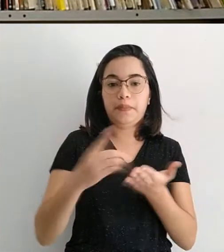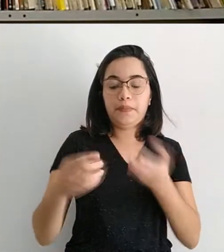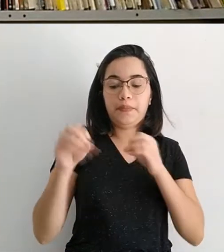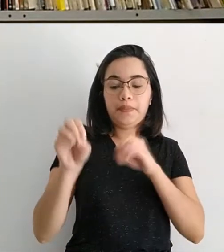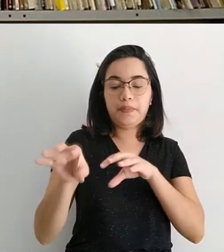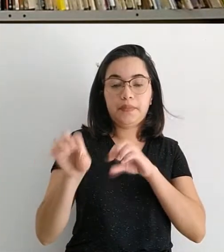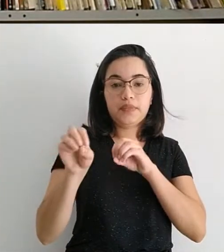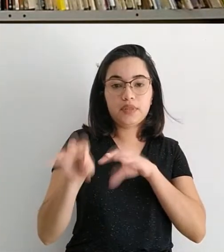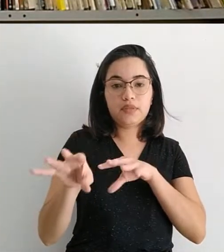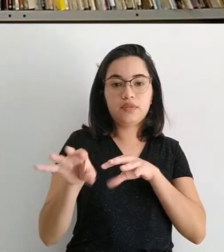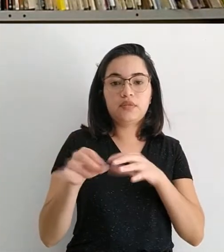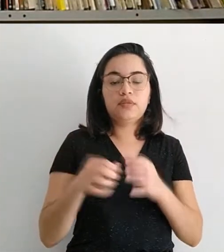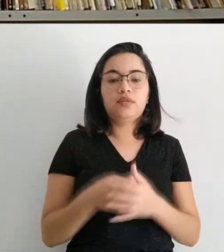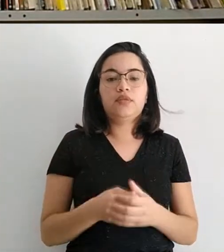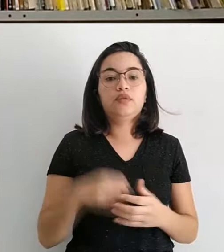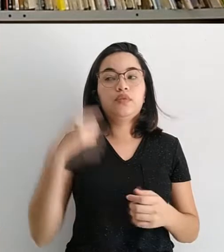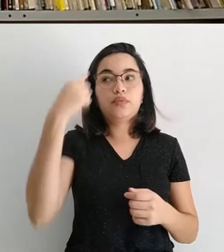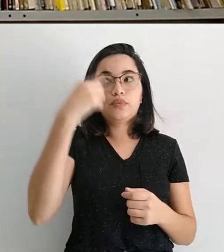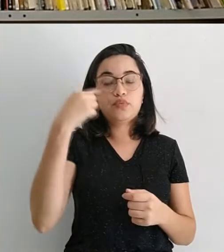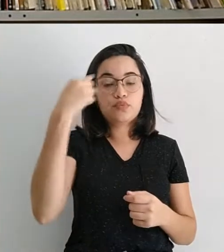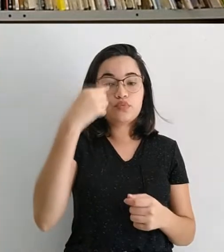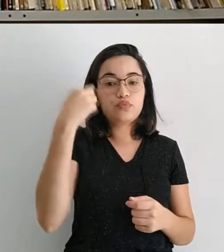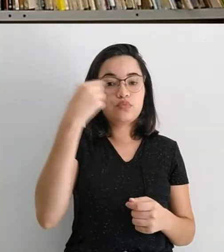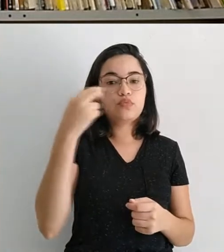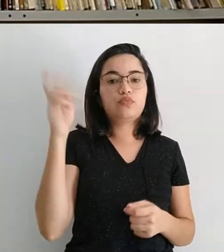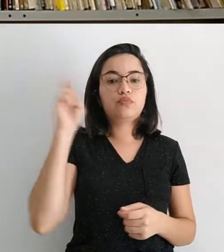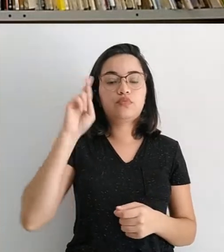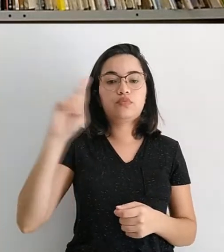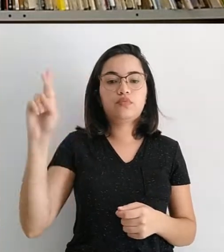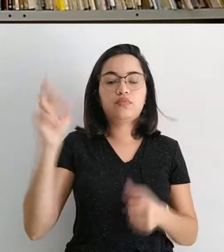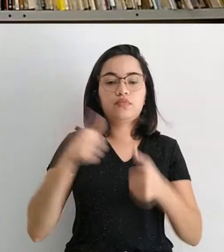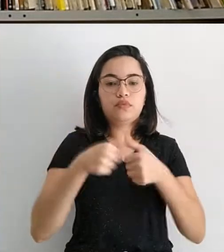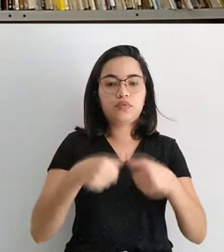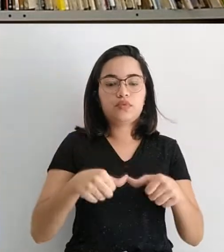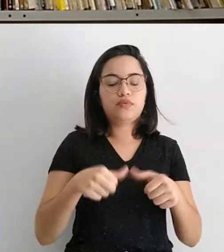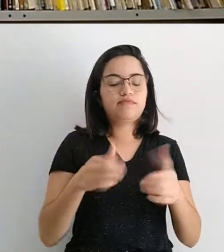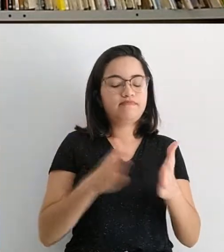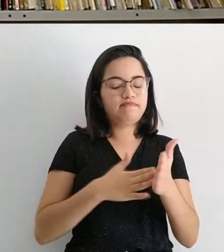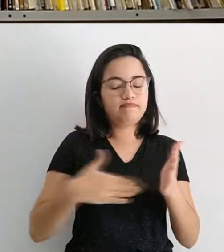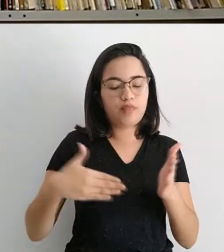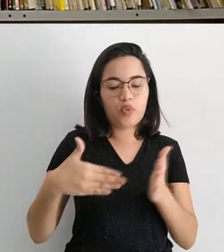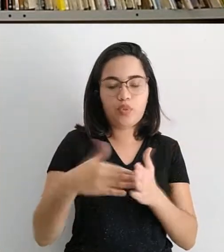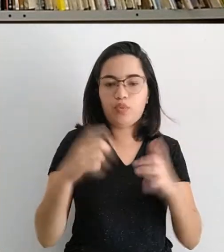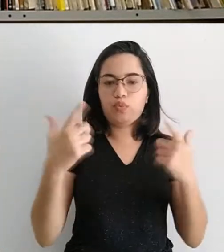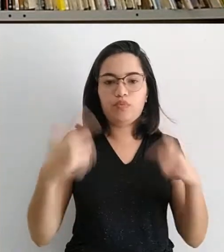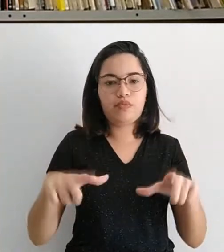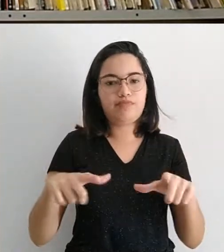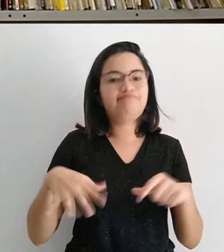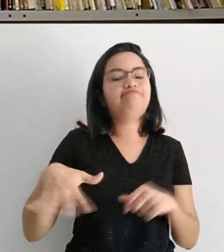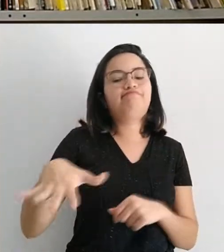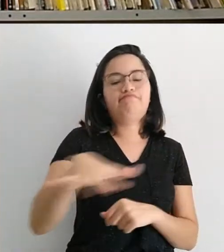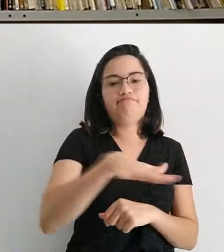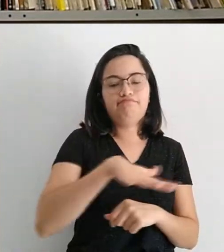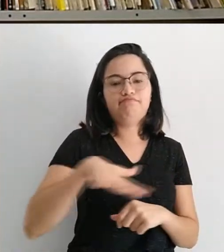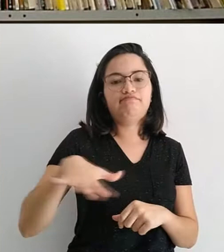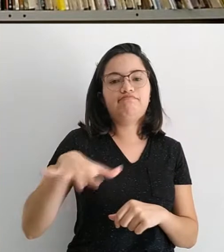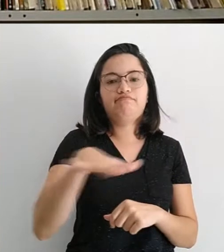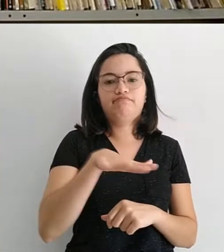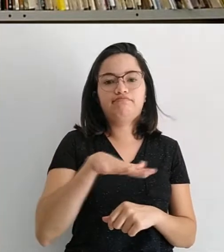Bíblia ensina que os olhos do Senhor estão em todo lugar.